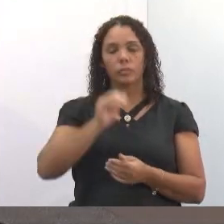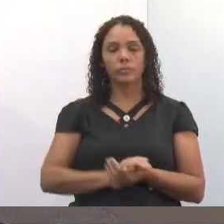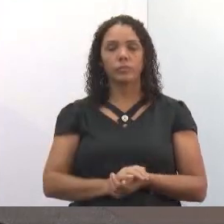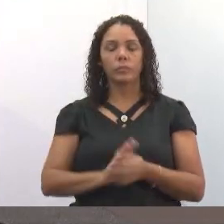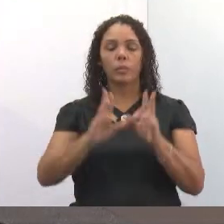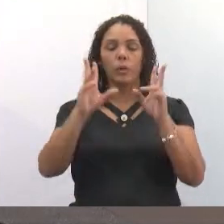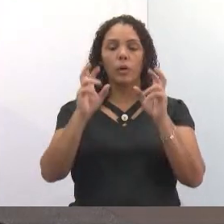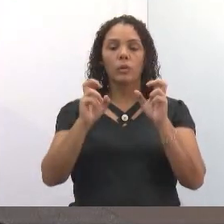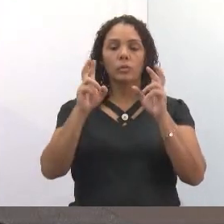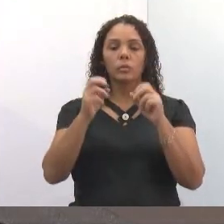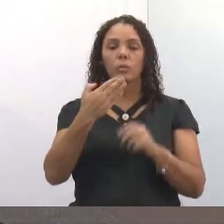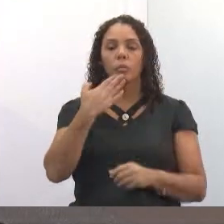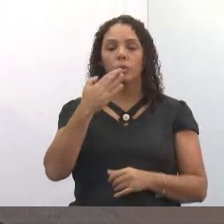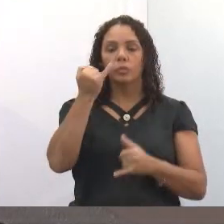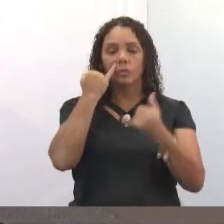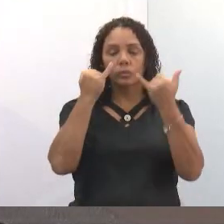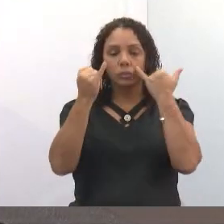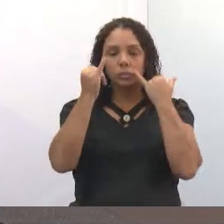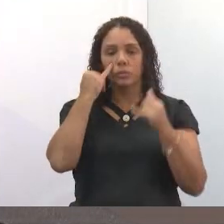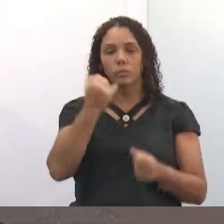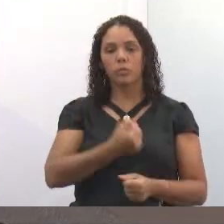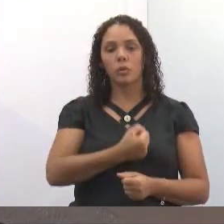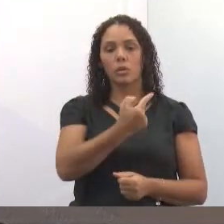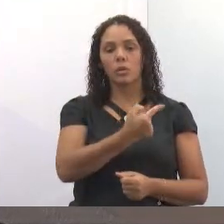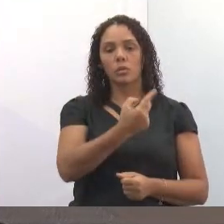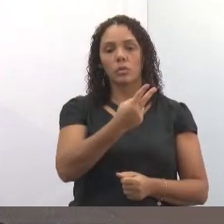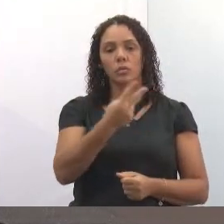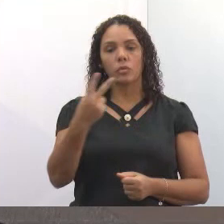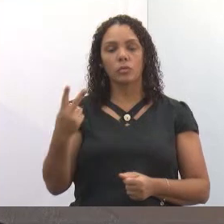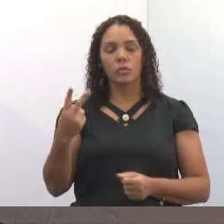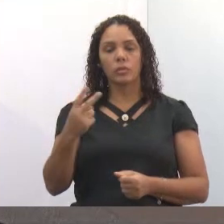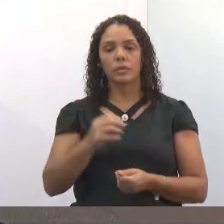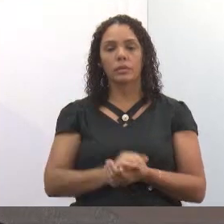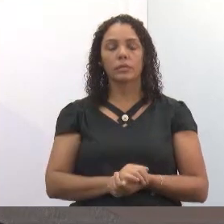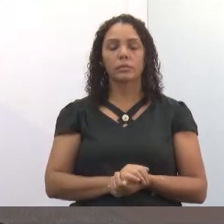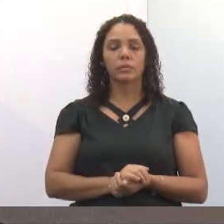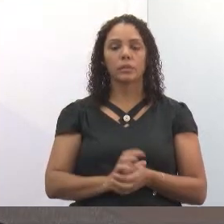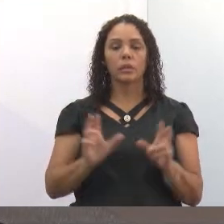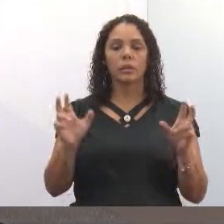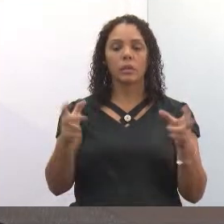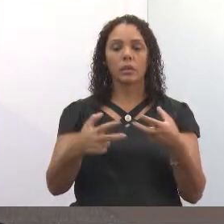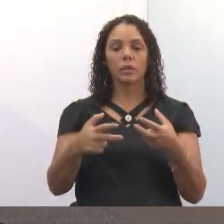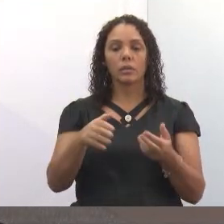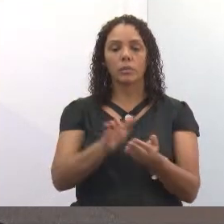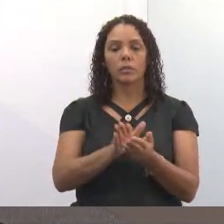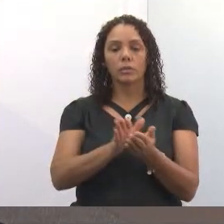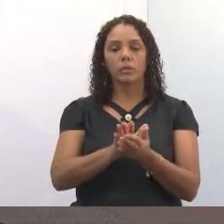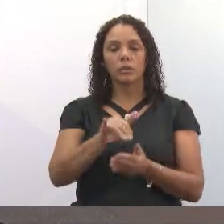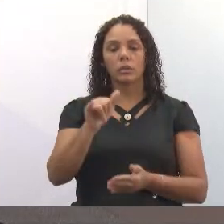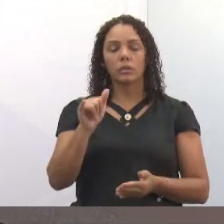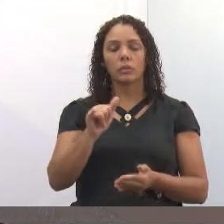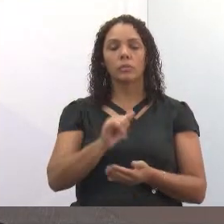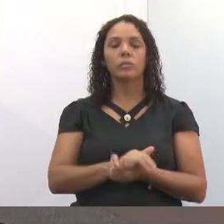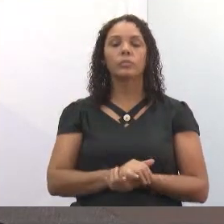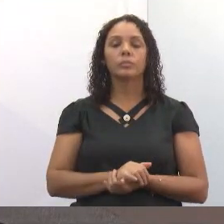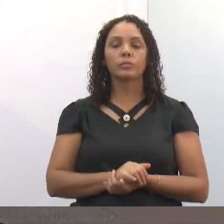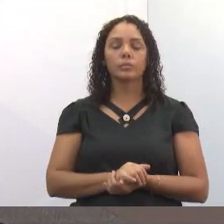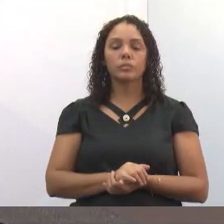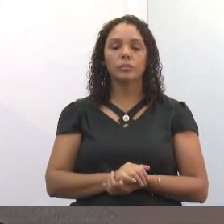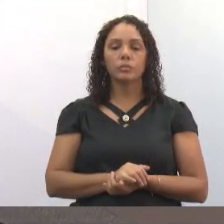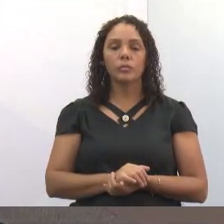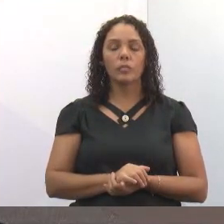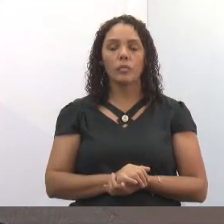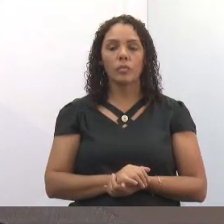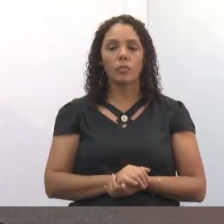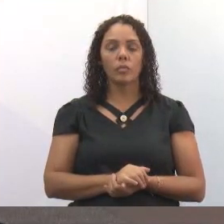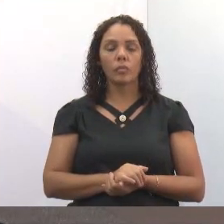Assunto, pedido de informação número 122-2024 da Câmara Municipal de Jacareí, referente à regularização fundiária urbana no